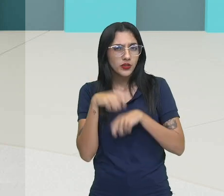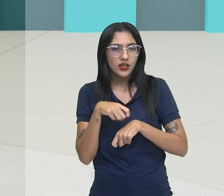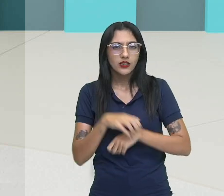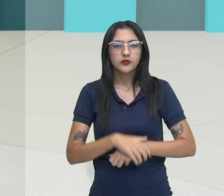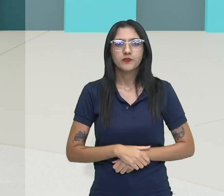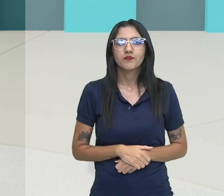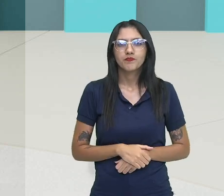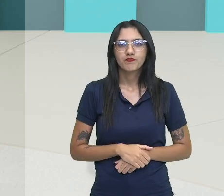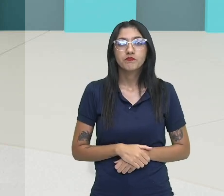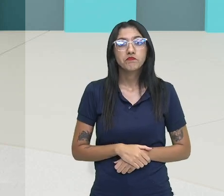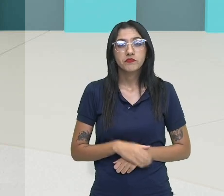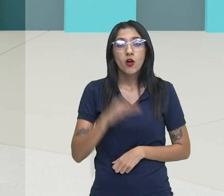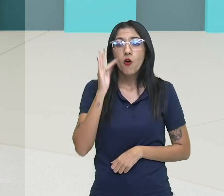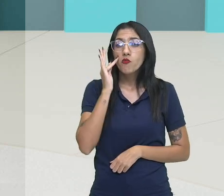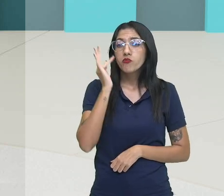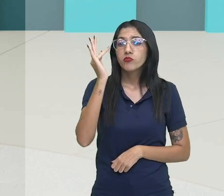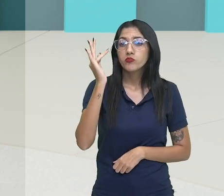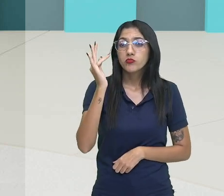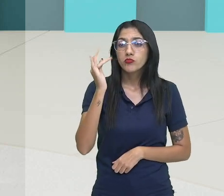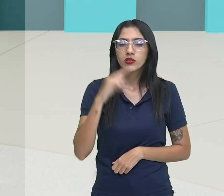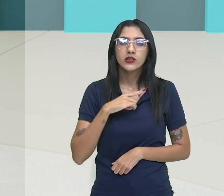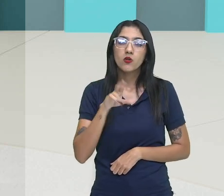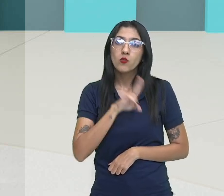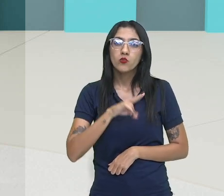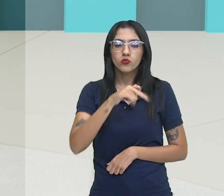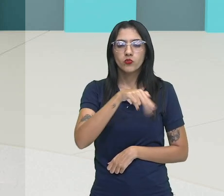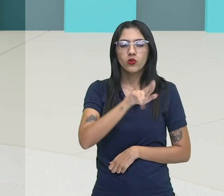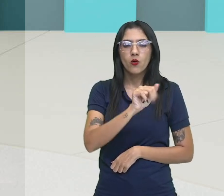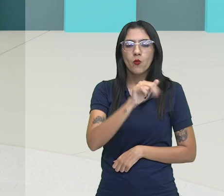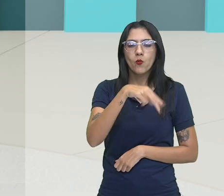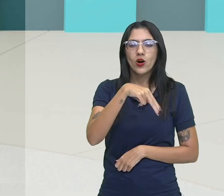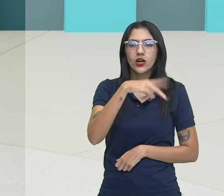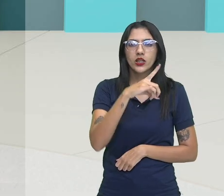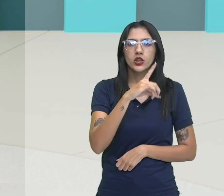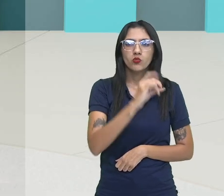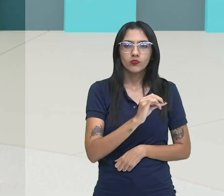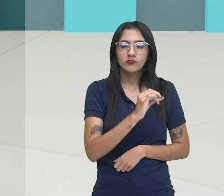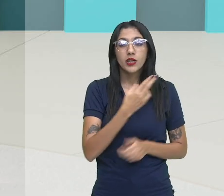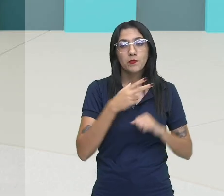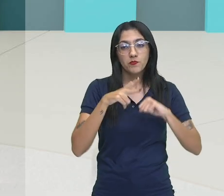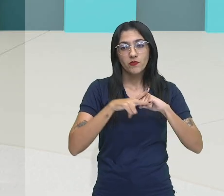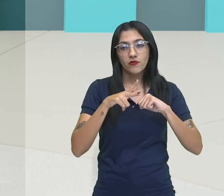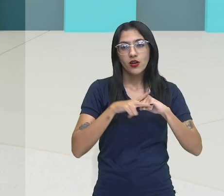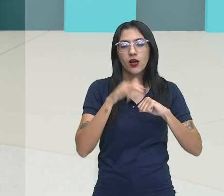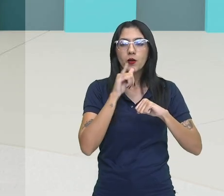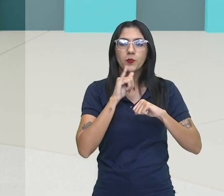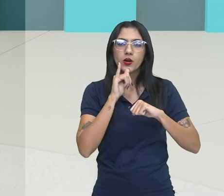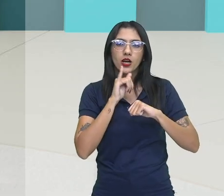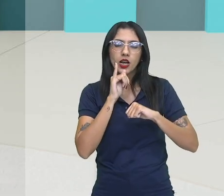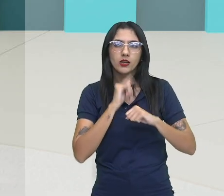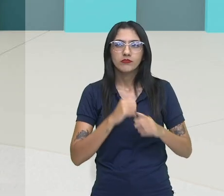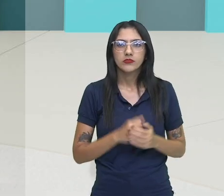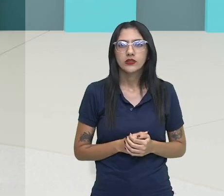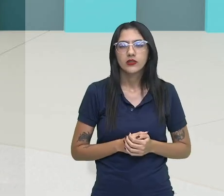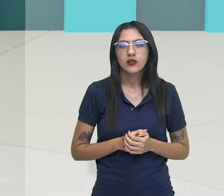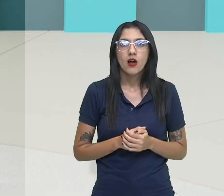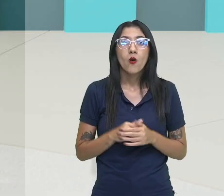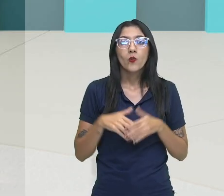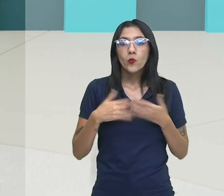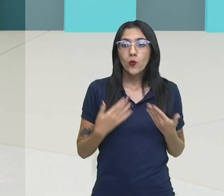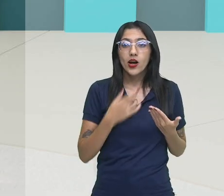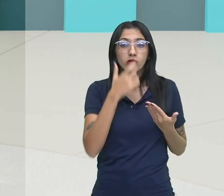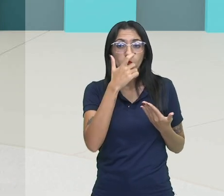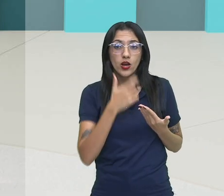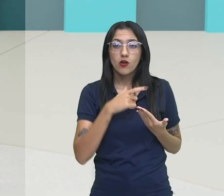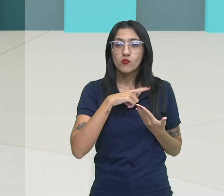E o futuro geralmente vem acompanhado do quando e o verbo vai para o infinitivo. Quando eu tiver, quando eu amar